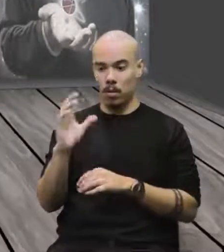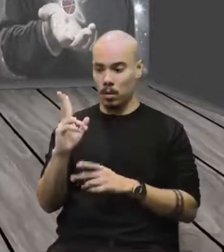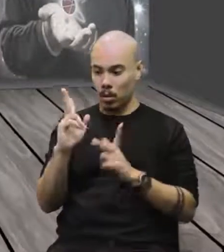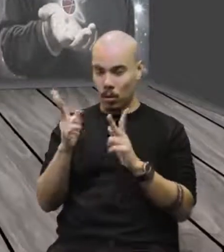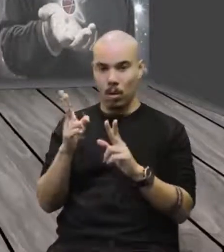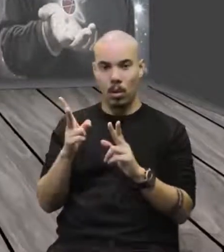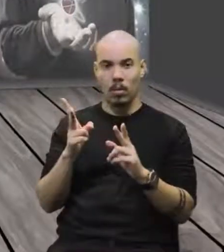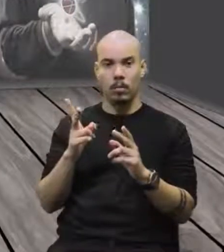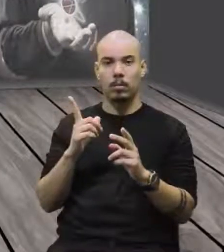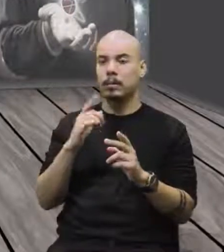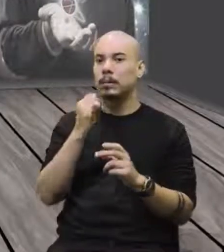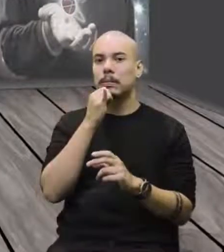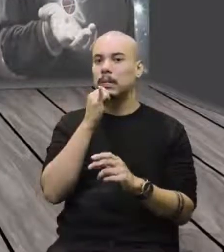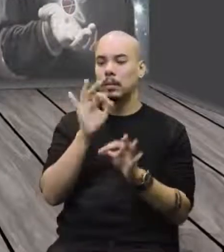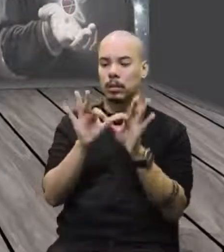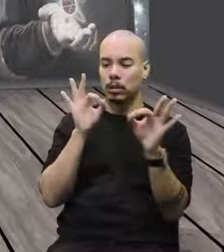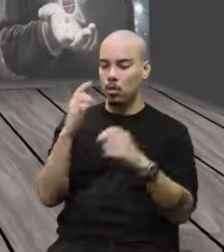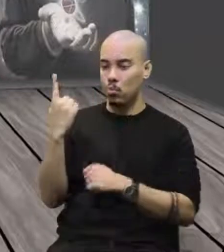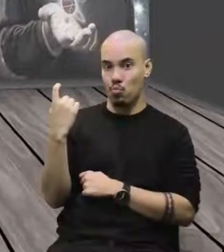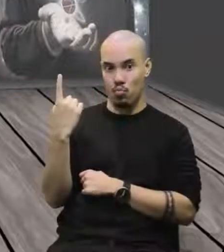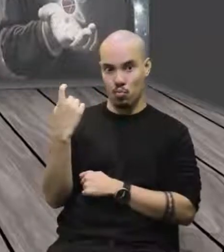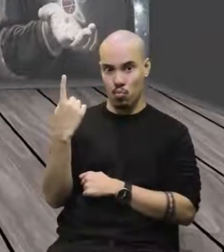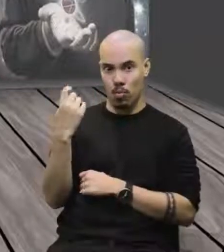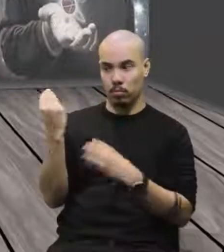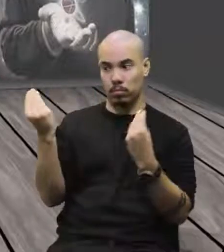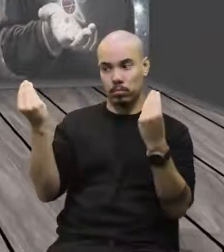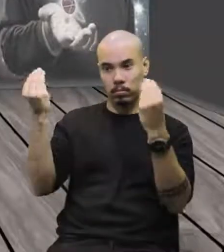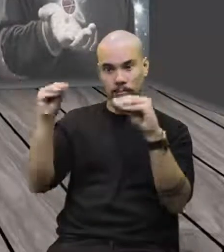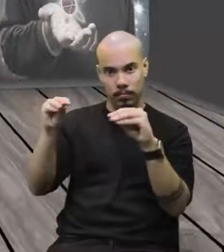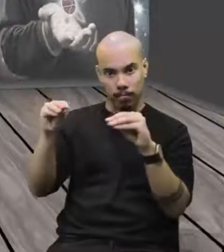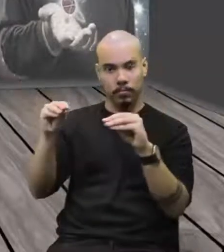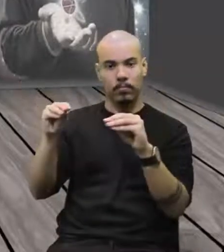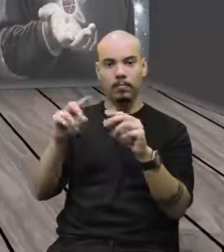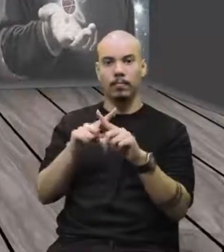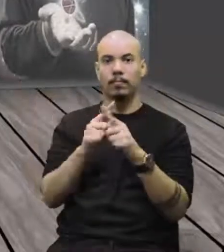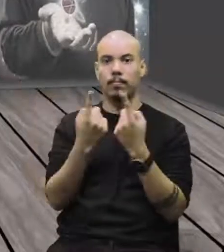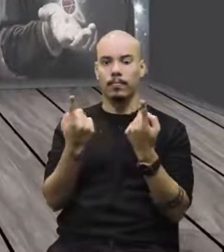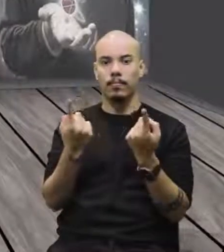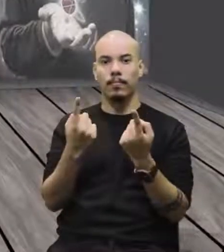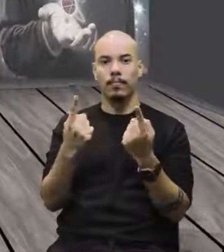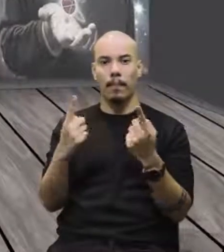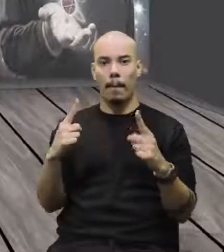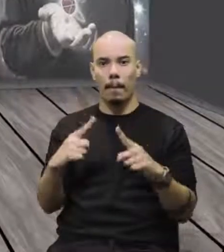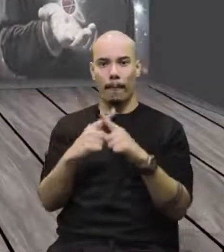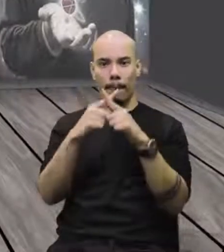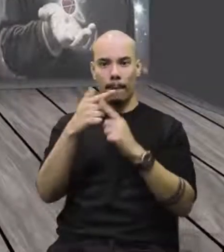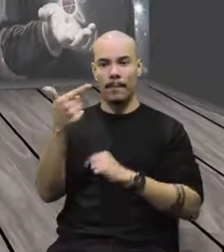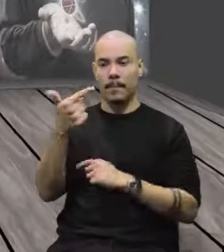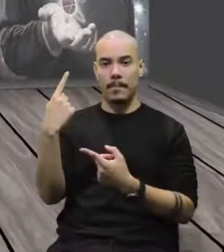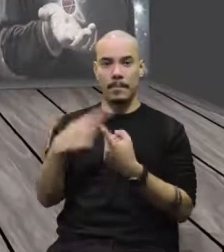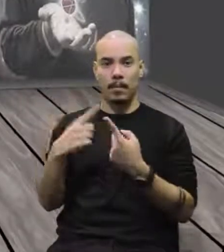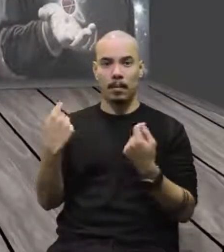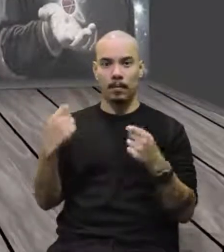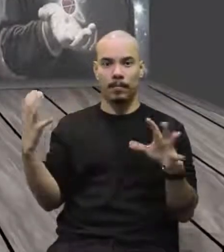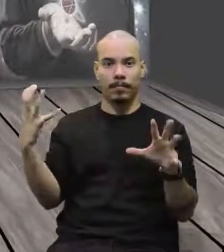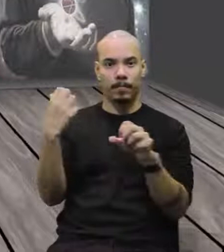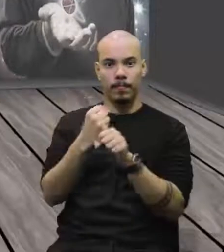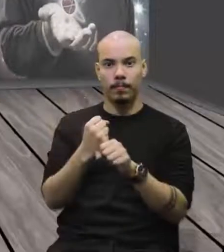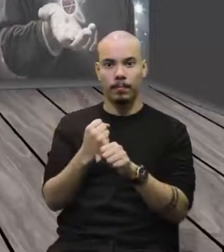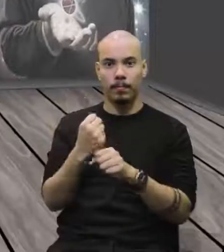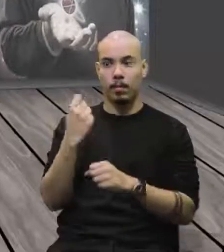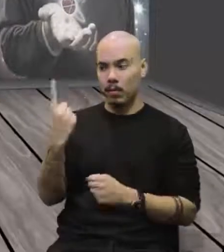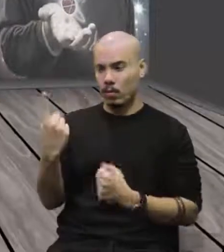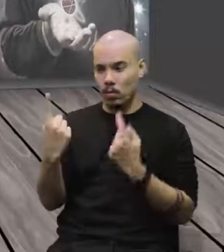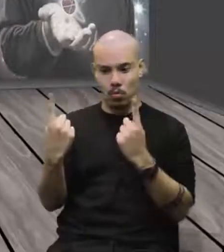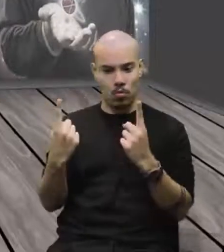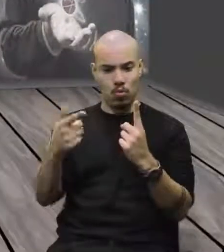quanto? A distância é 1. Beleza, nós colocamos 1 lá como distância, só que multiplicar por 2, porque a gente ia ter que calcular 2 vezes a